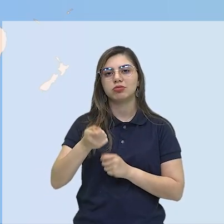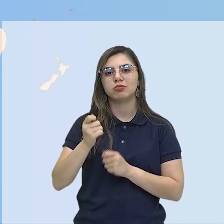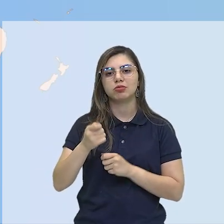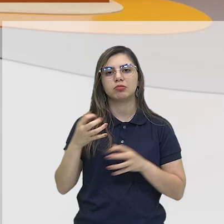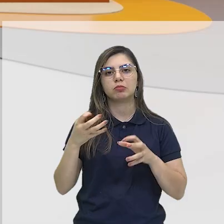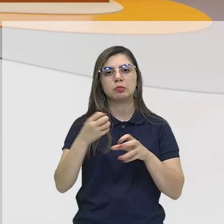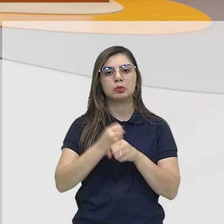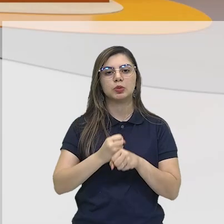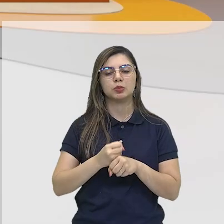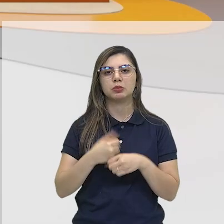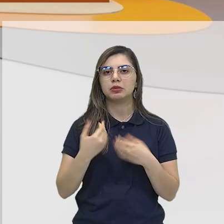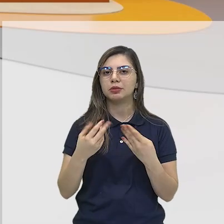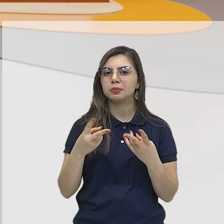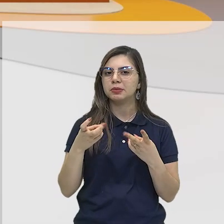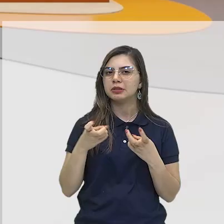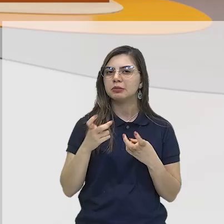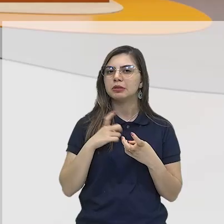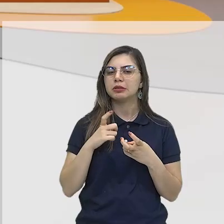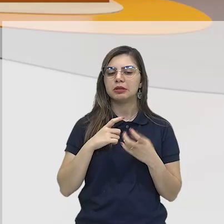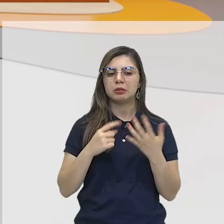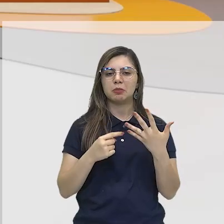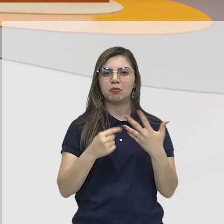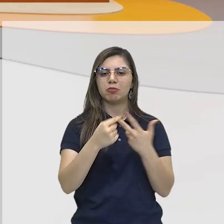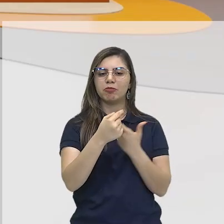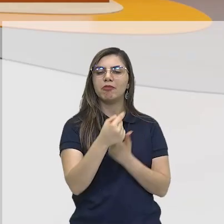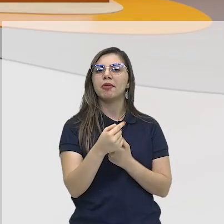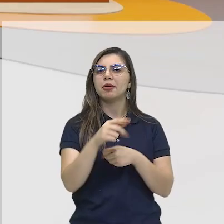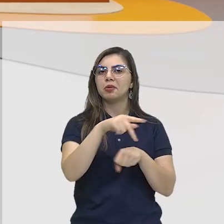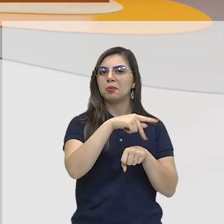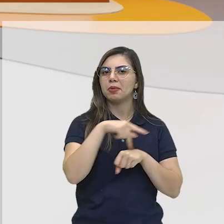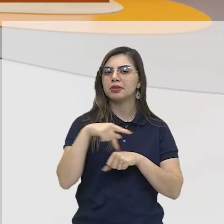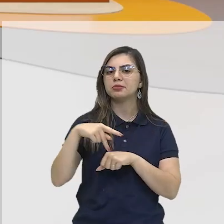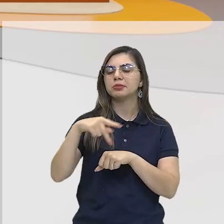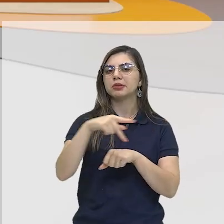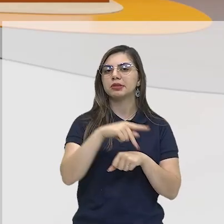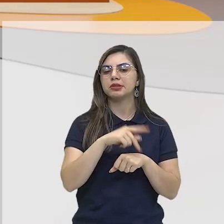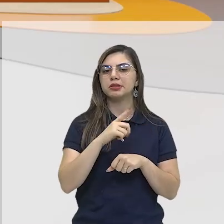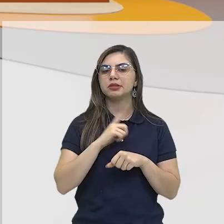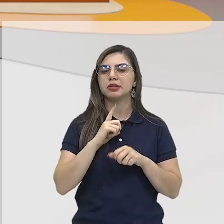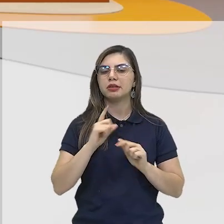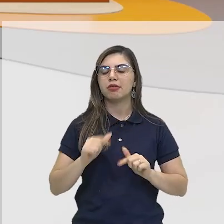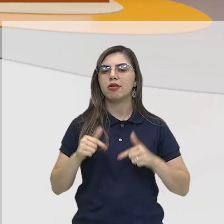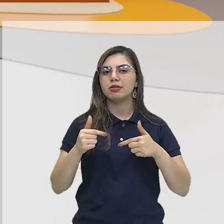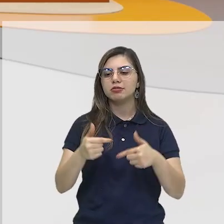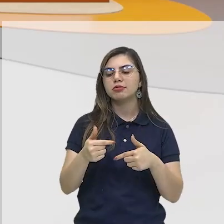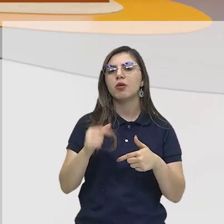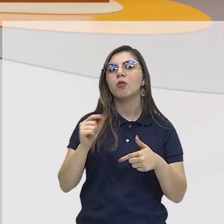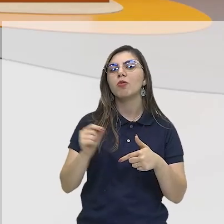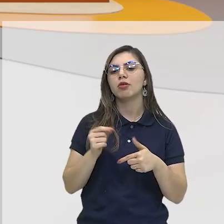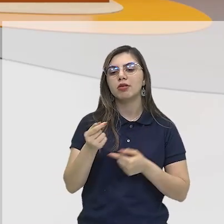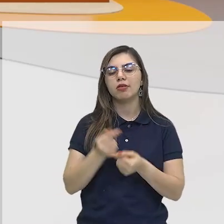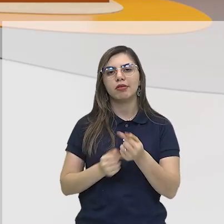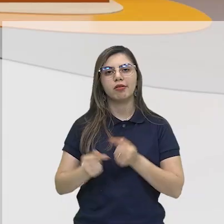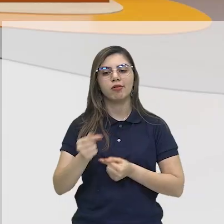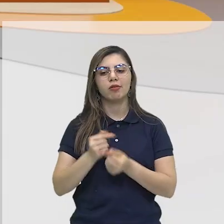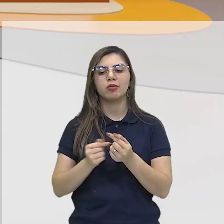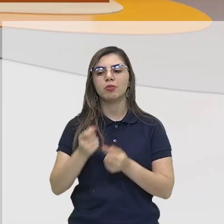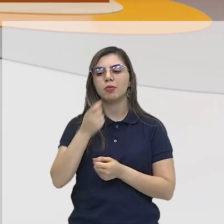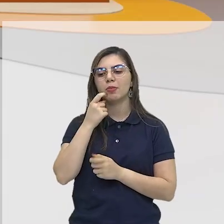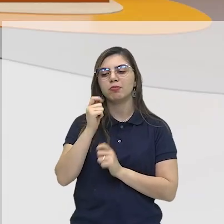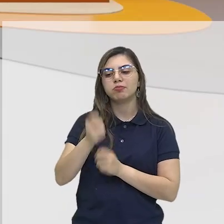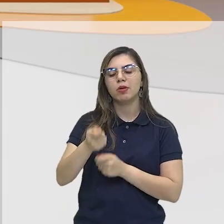a gente vê que são diversos os países que vão ter, né, no pescado uma atividade